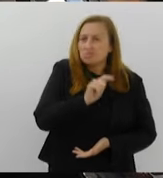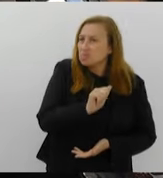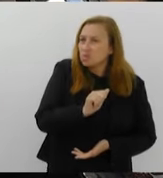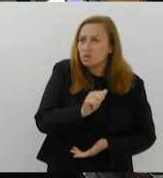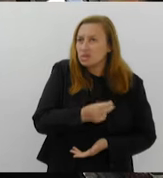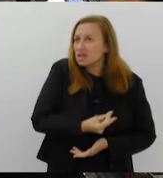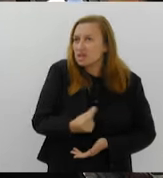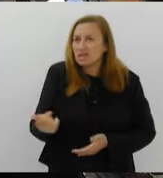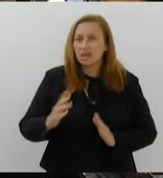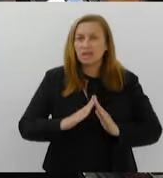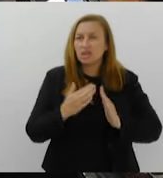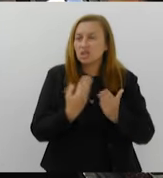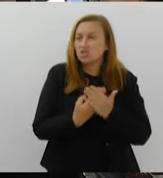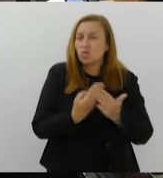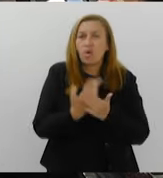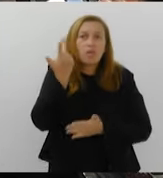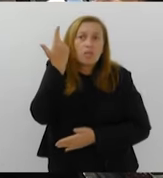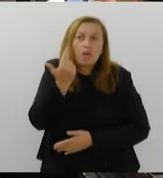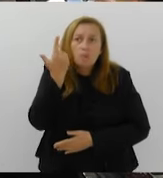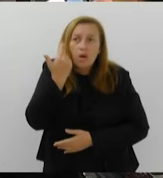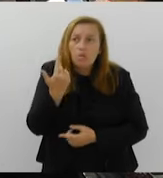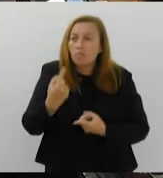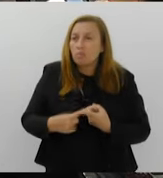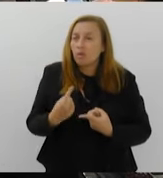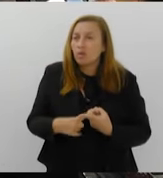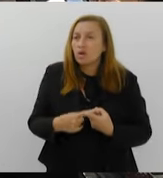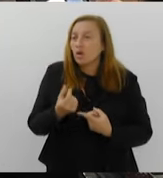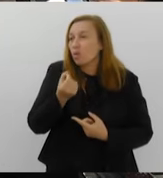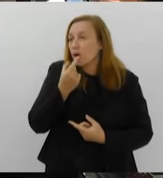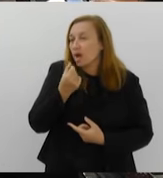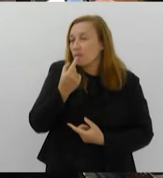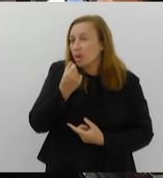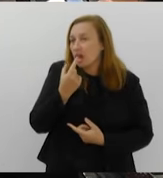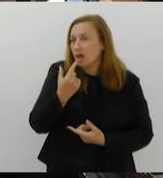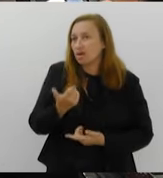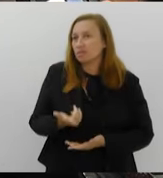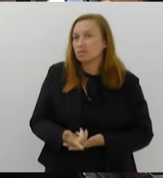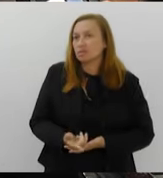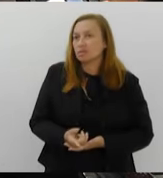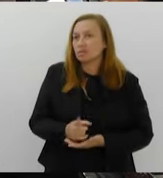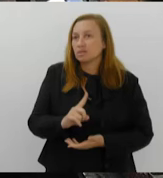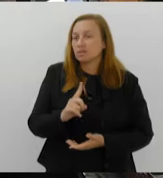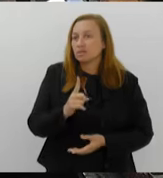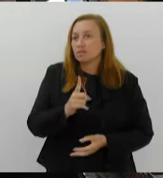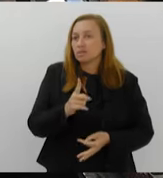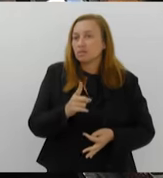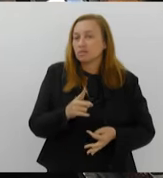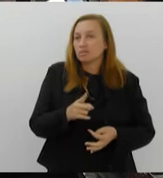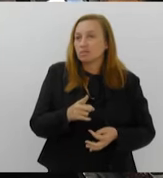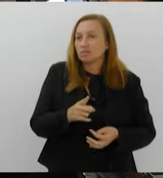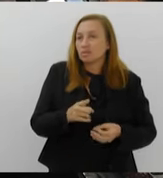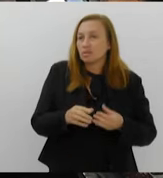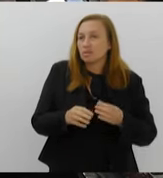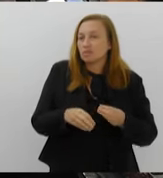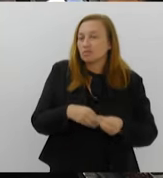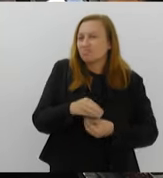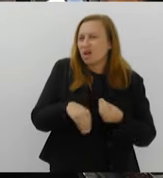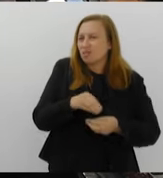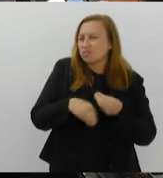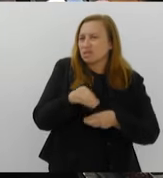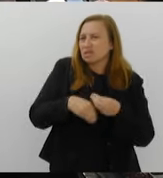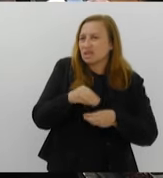sair da escola normalmente porque tomou medicamento para que não desse mais trabalho ou tumultuasse um ambiente